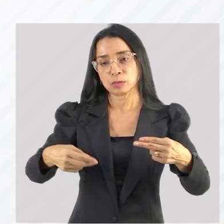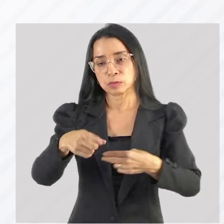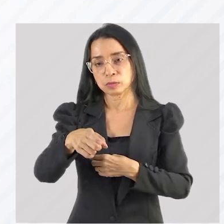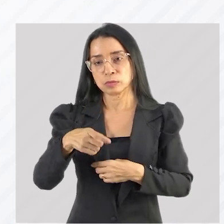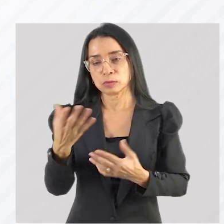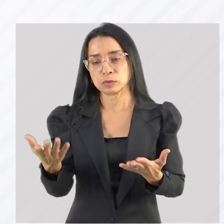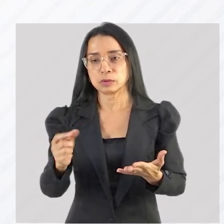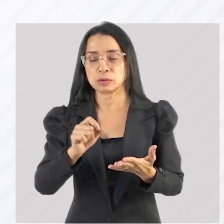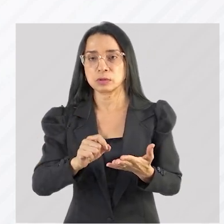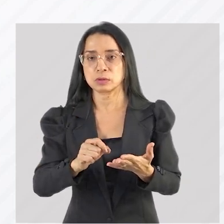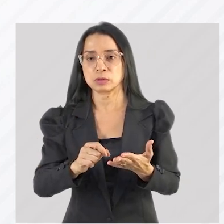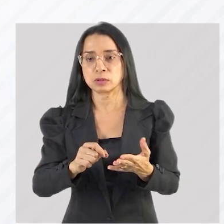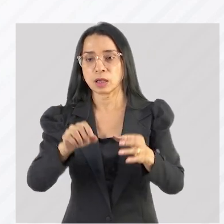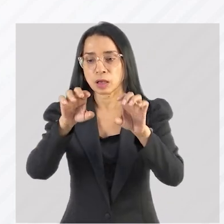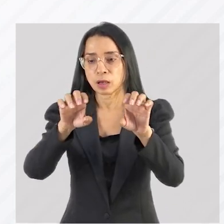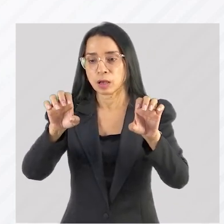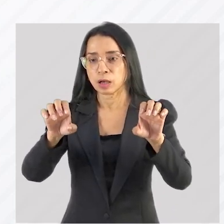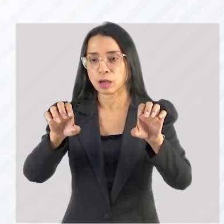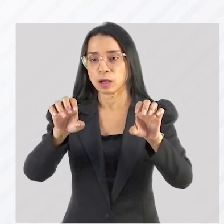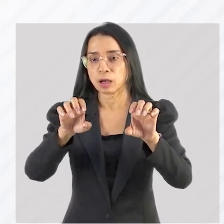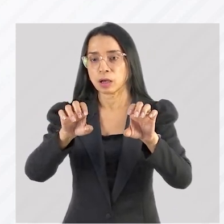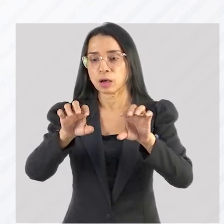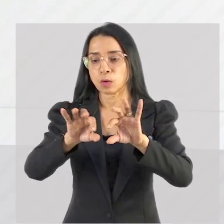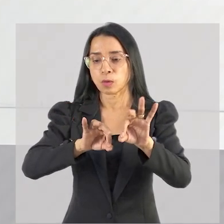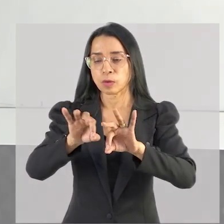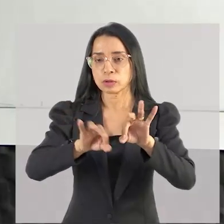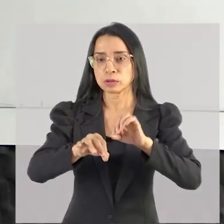Turma, o esquema da questãozinha já está feito aqui pra gente, ó.